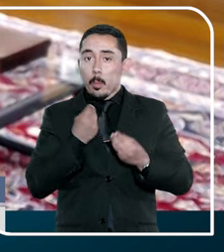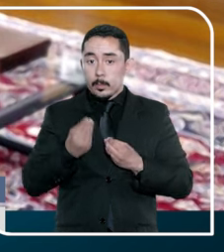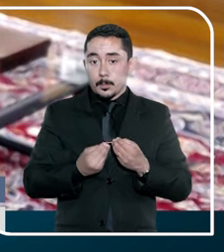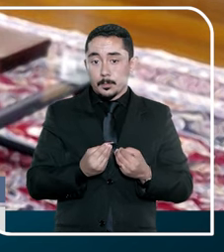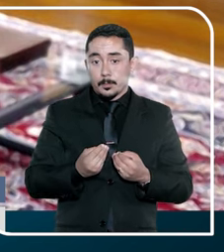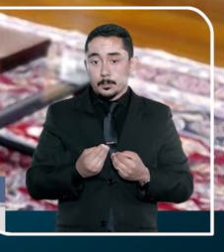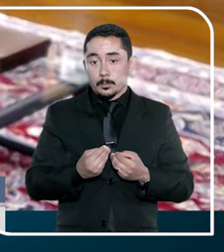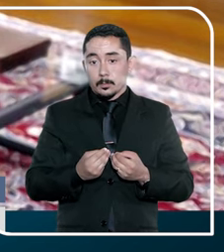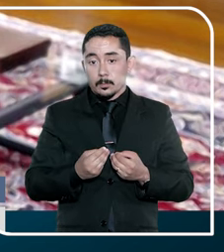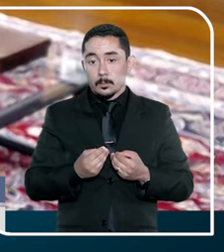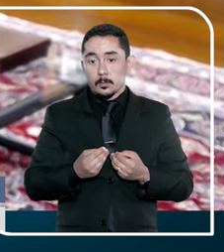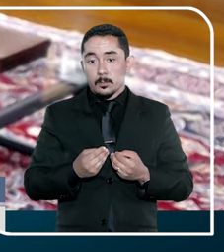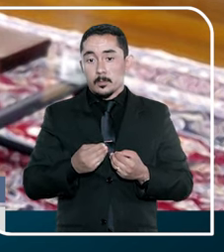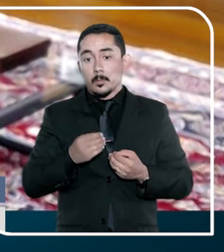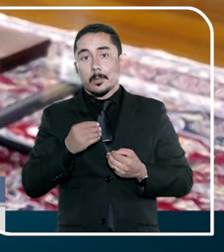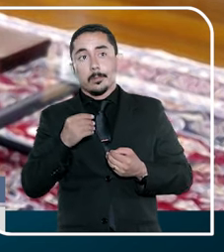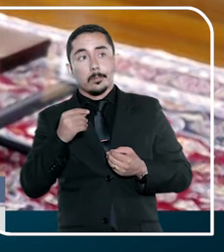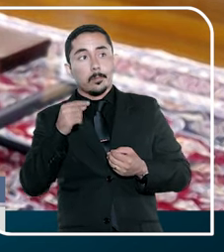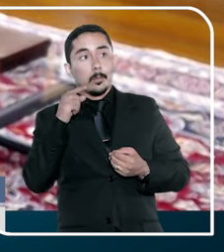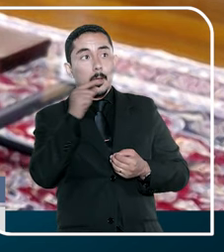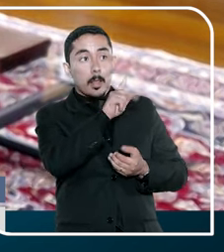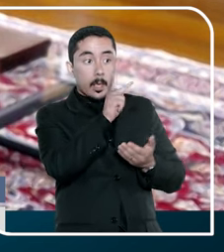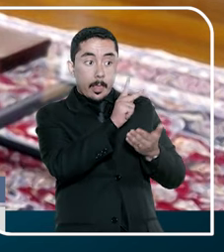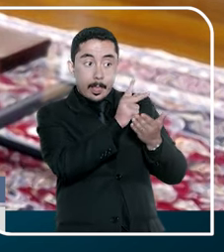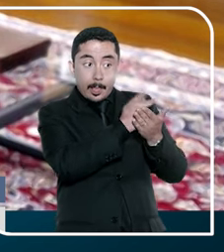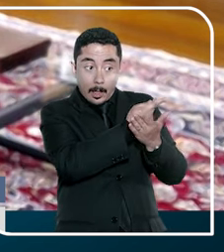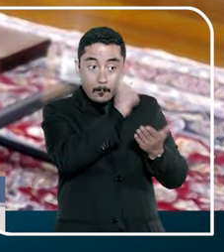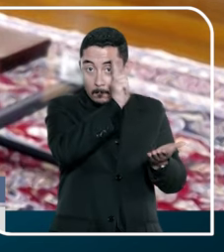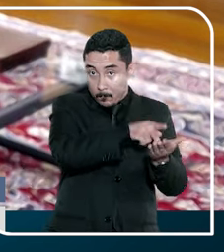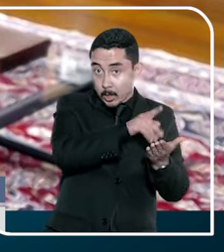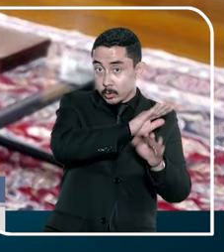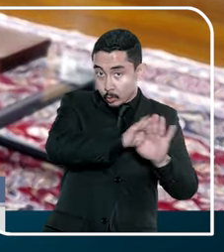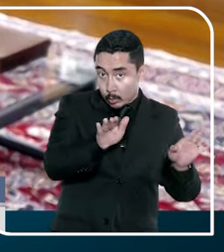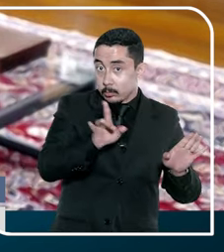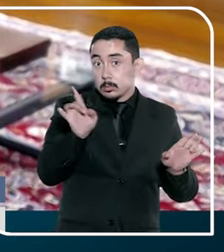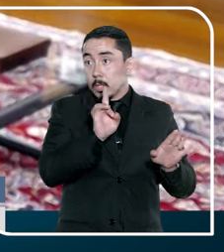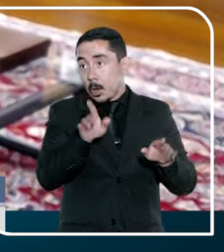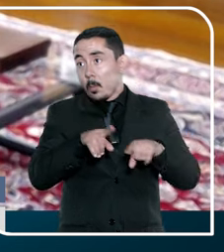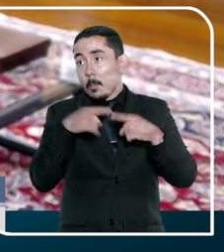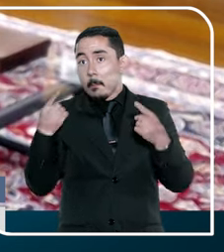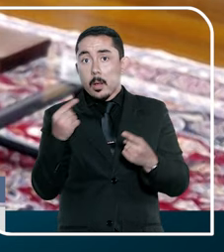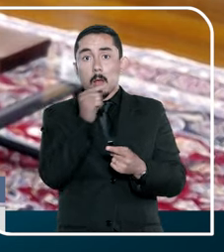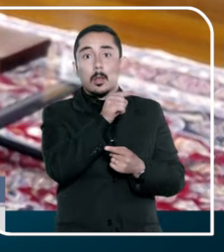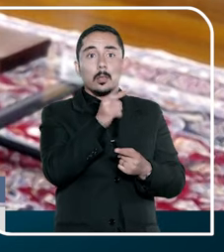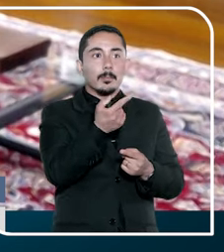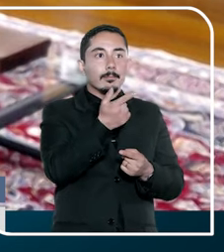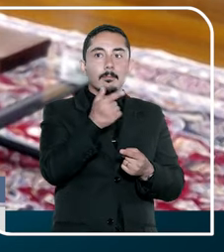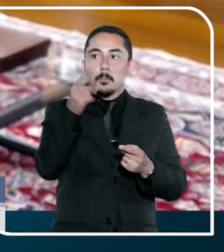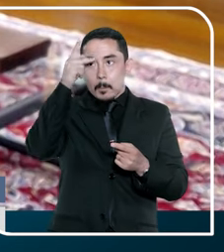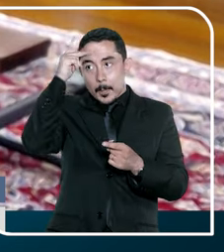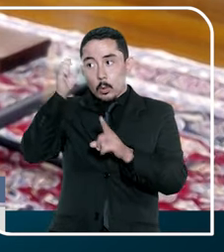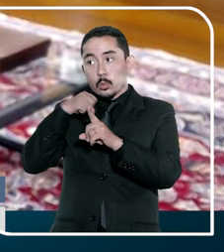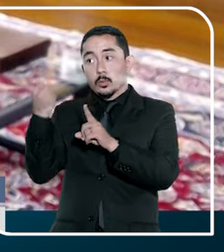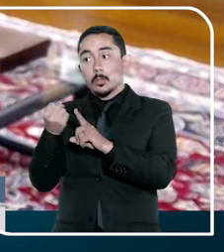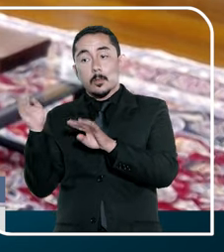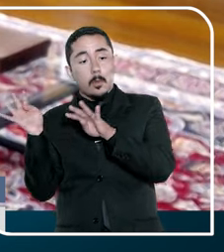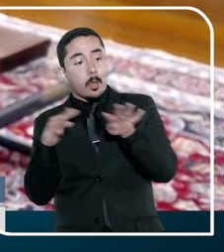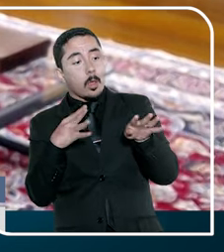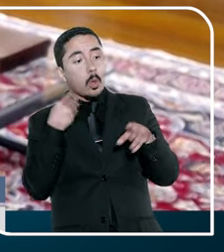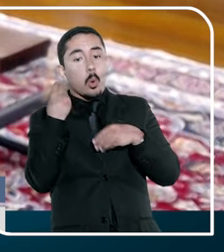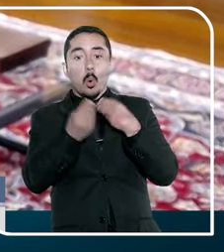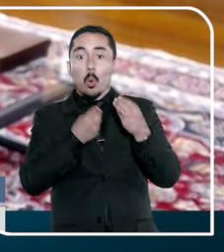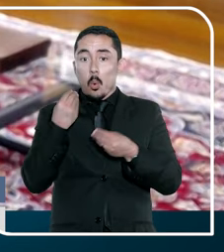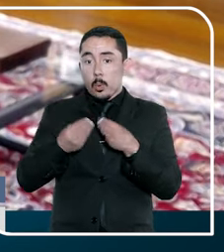ação efetivamente praticada mas eh a repercussão social daquela conduta repercussão no